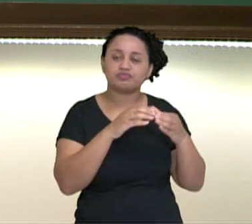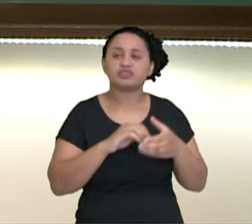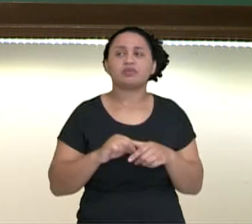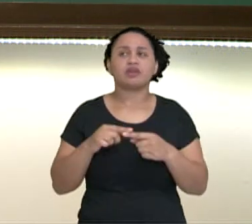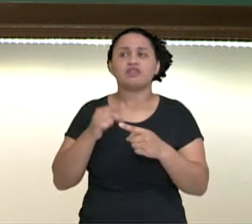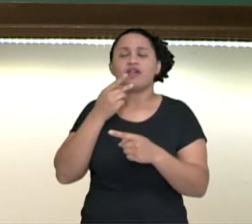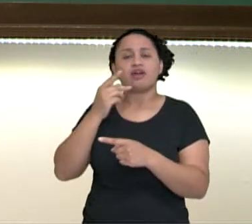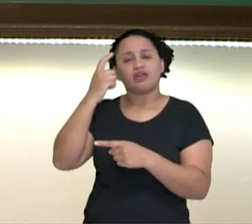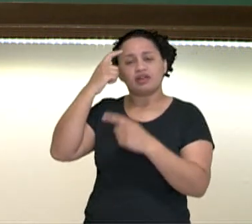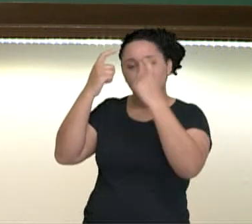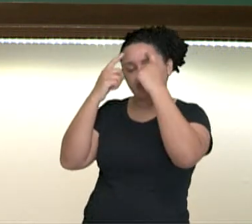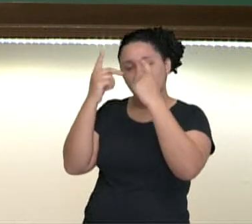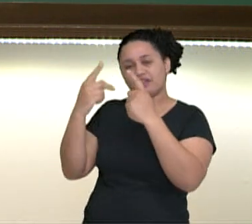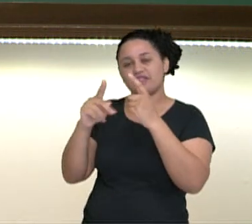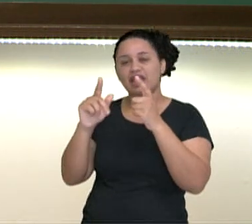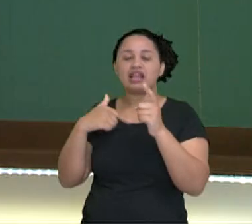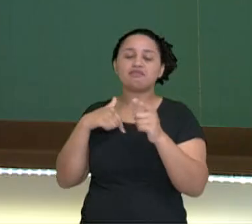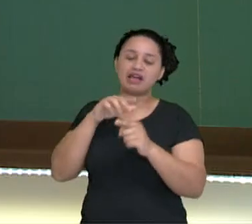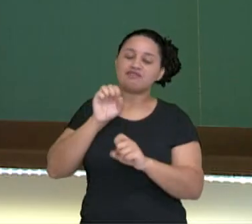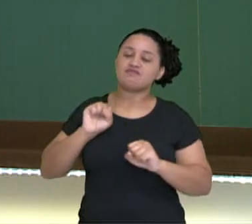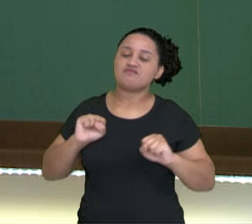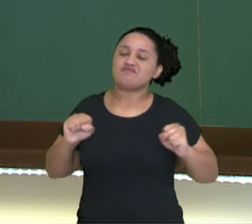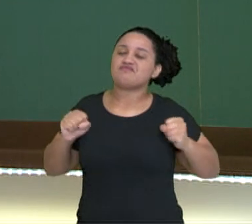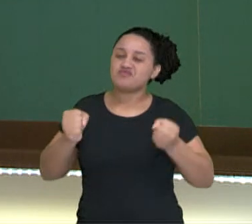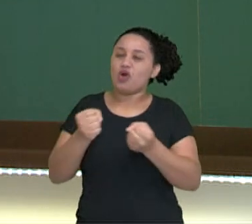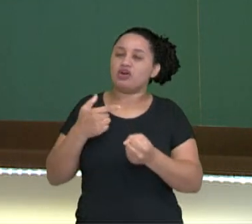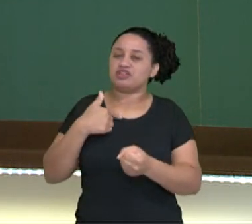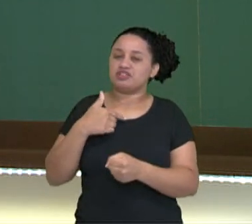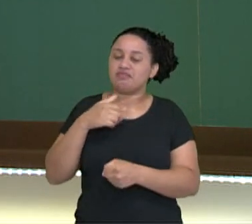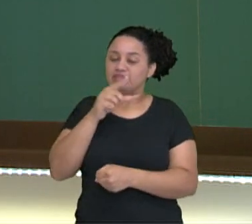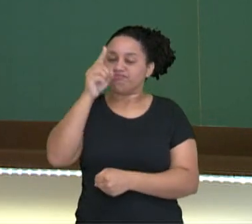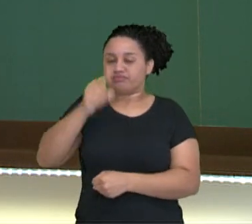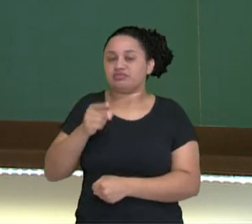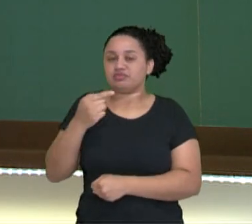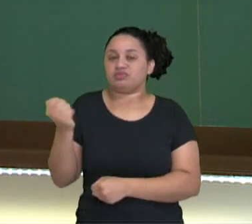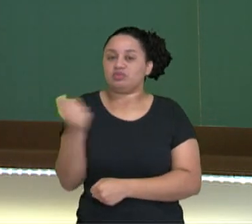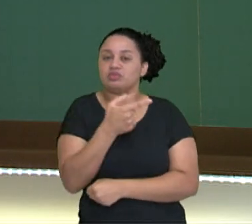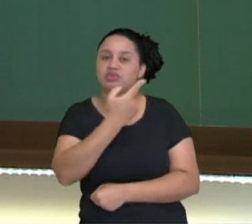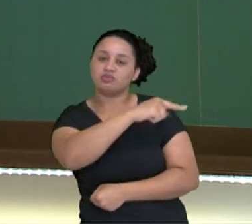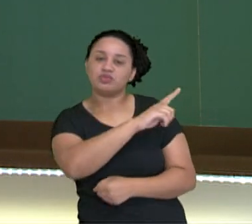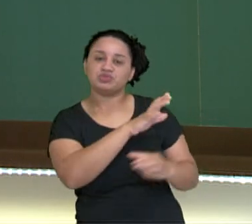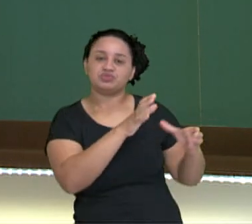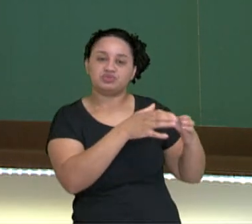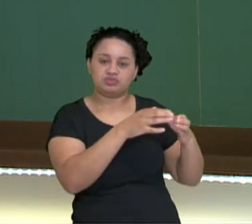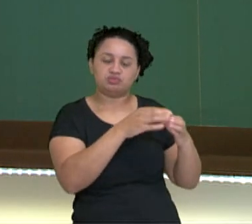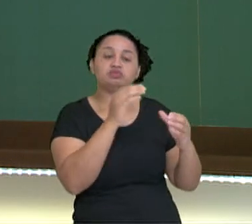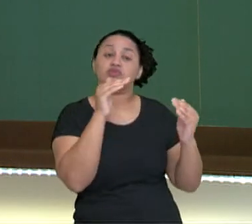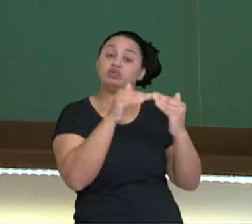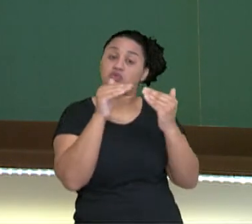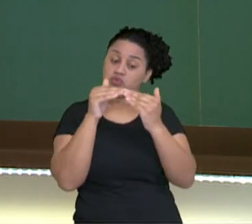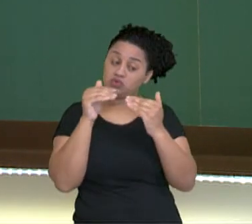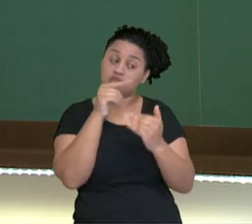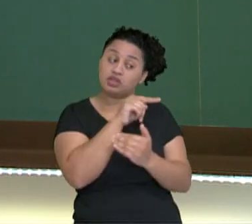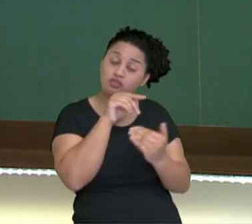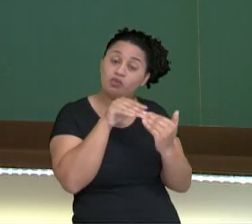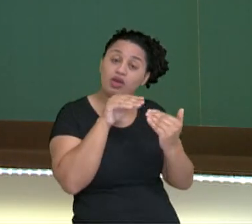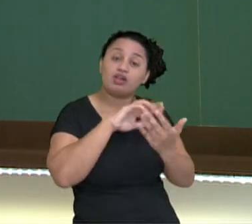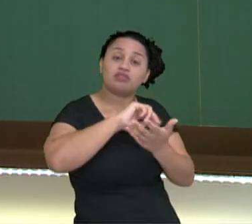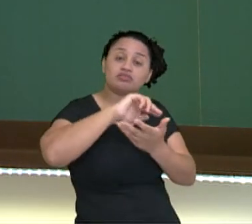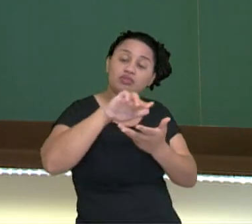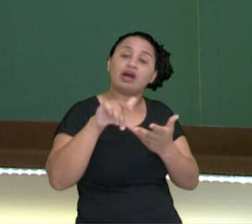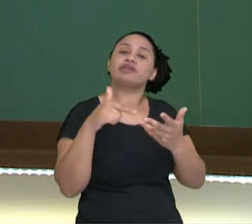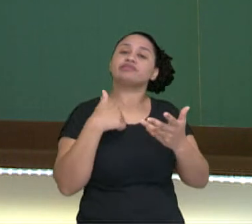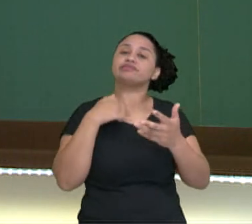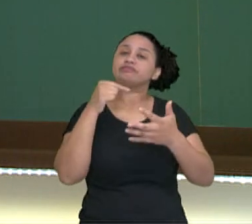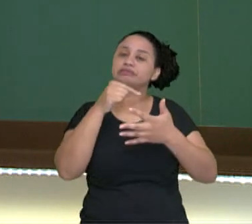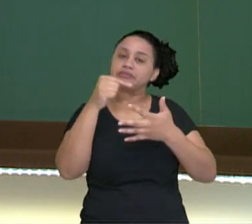deles eram um tanto quanto mais fortes, mais radicais. Eles concordavam com os niveladores em vários posicionamentos,